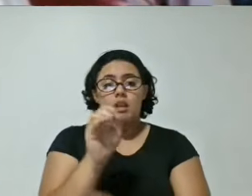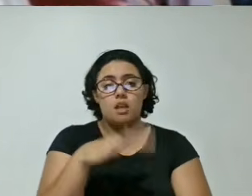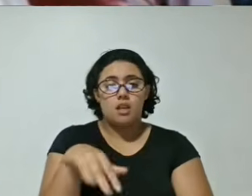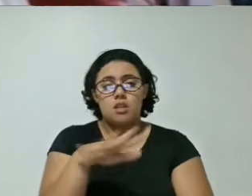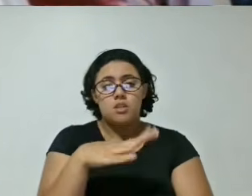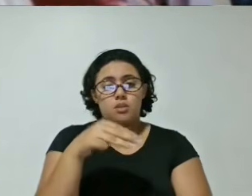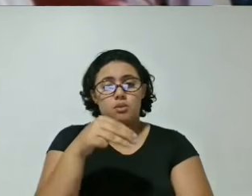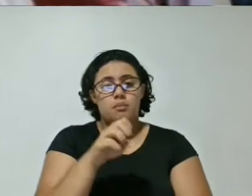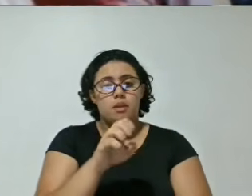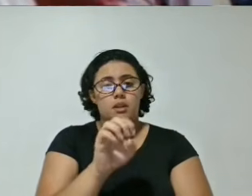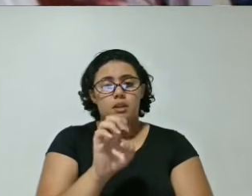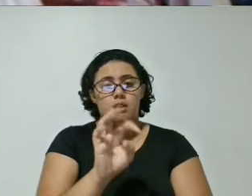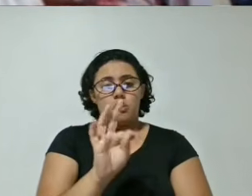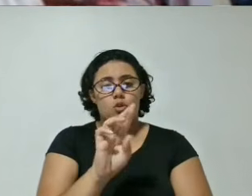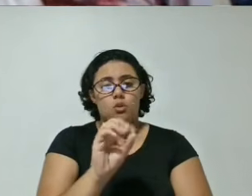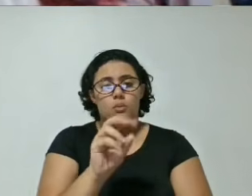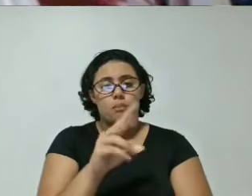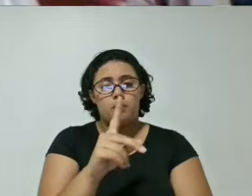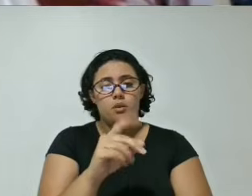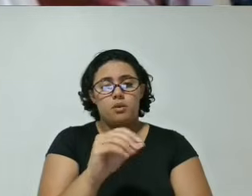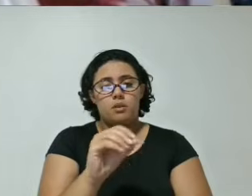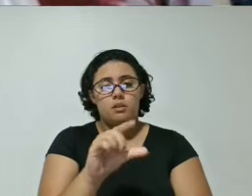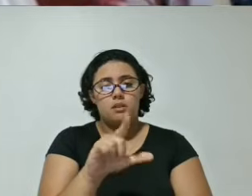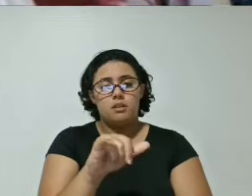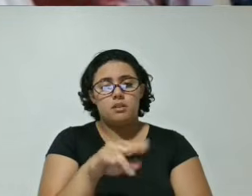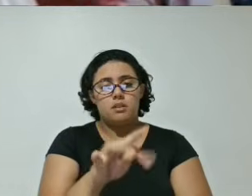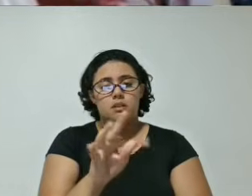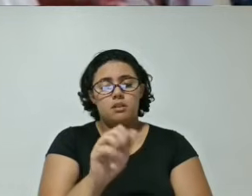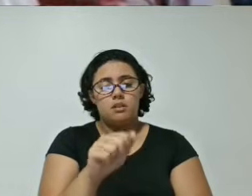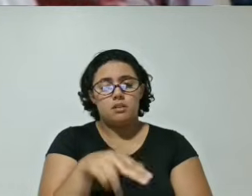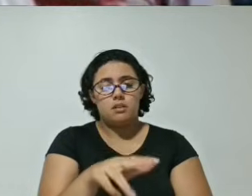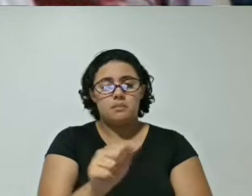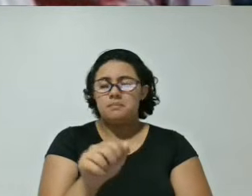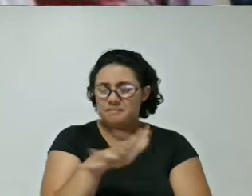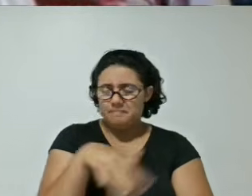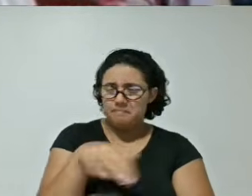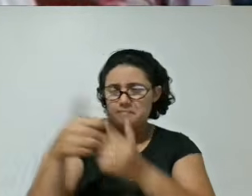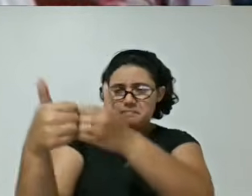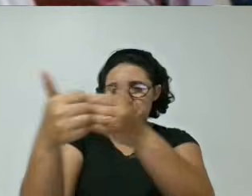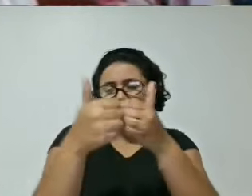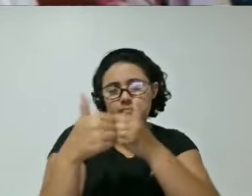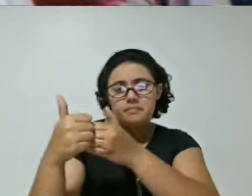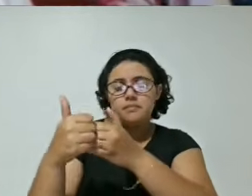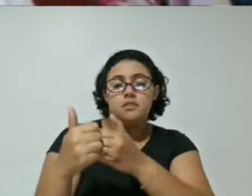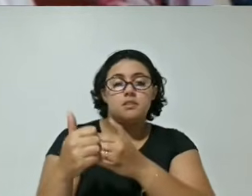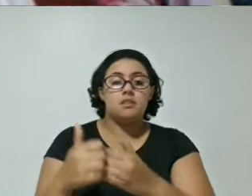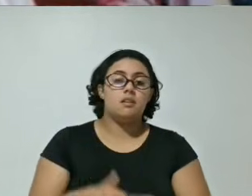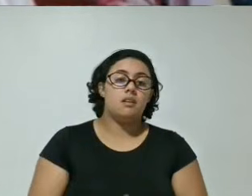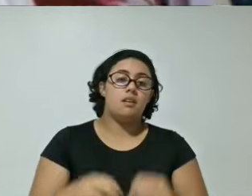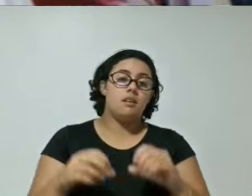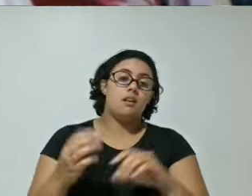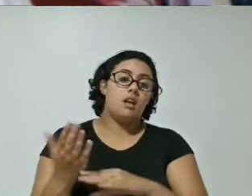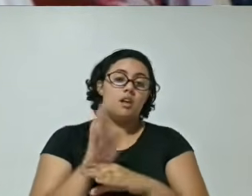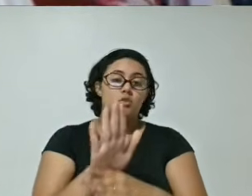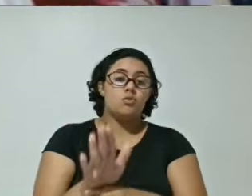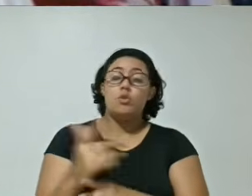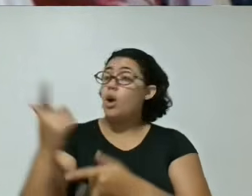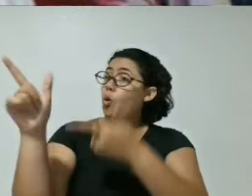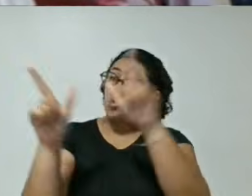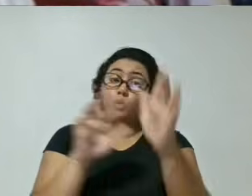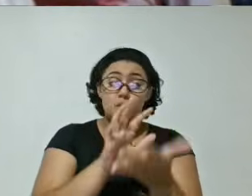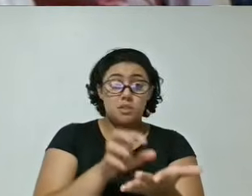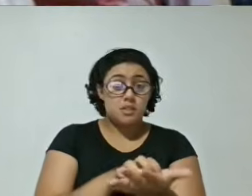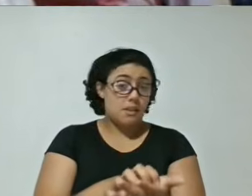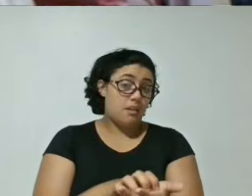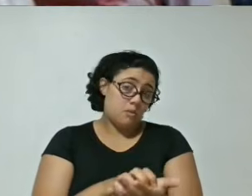que inspira muitos grupos, né? Muitos segmentos e equipamentos culturais também de outras cidades